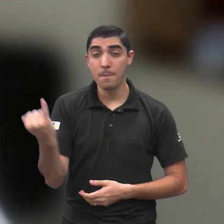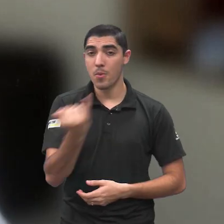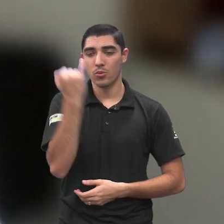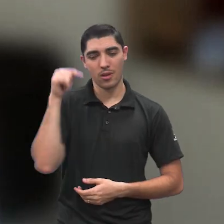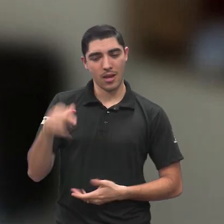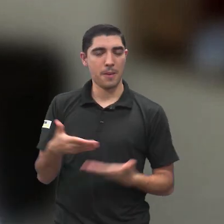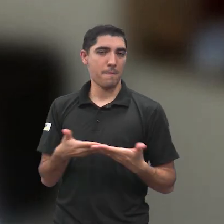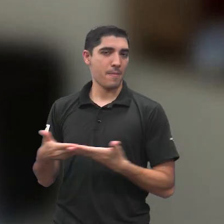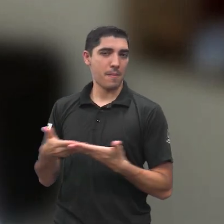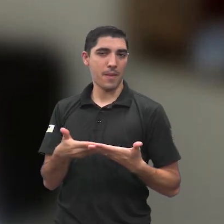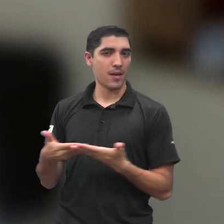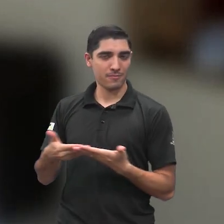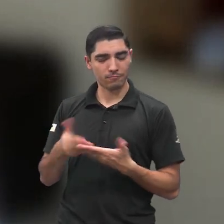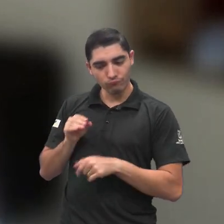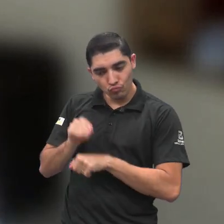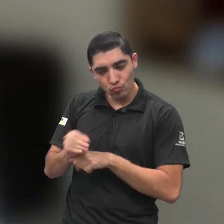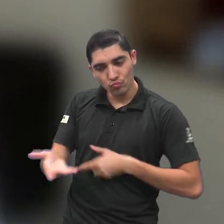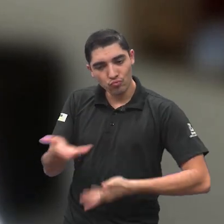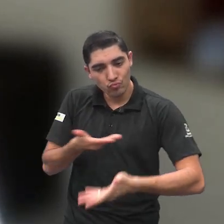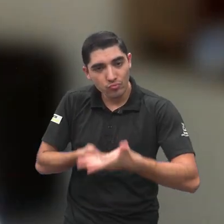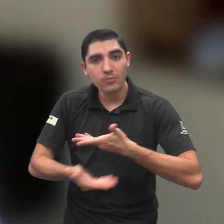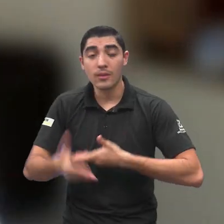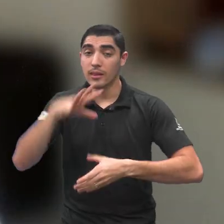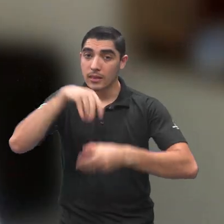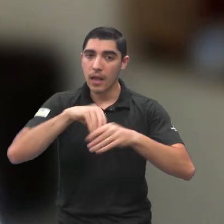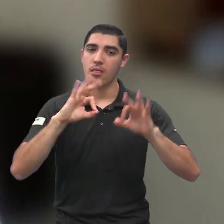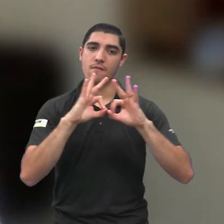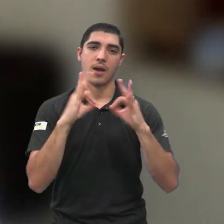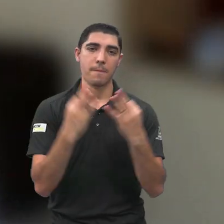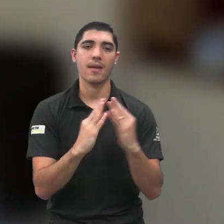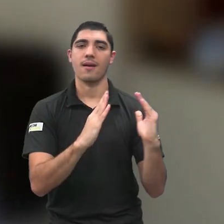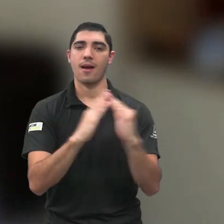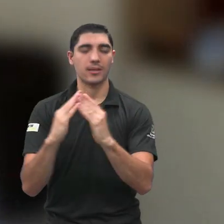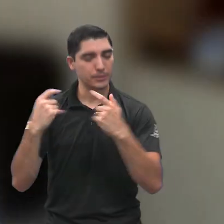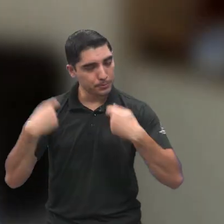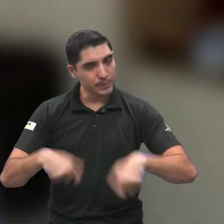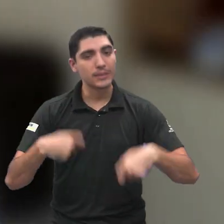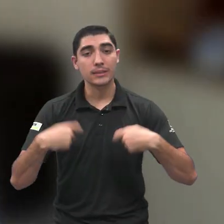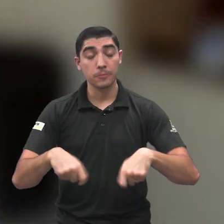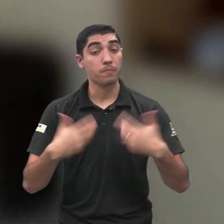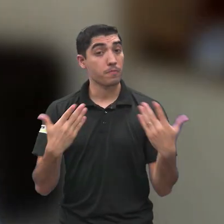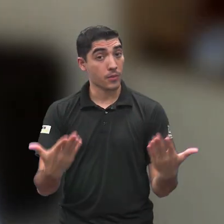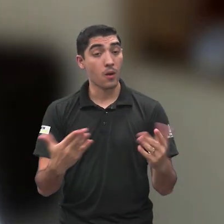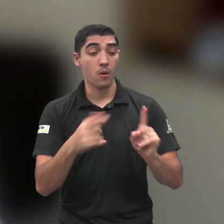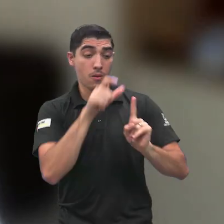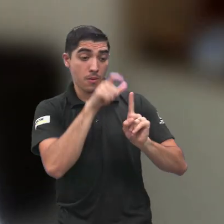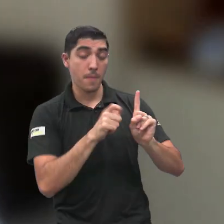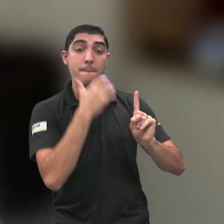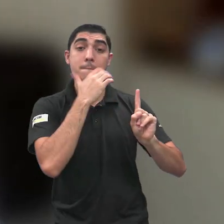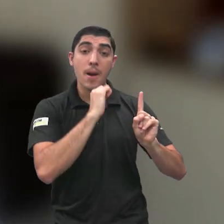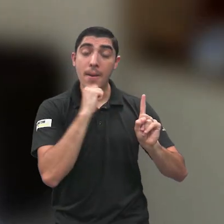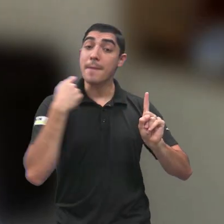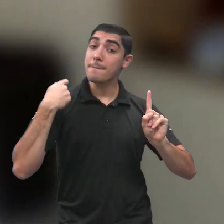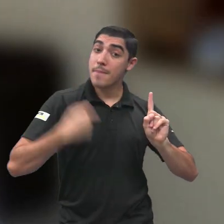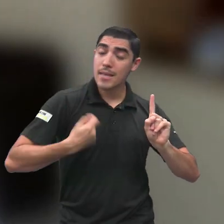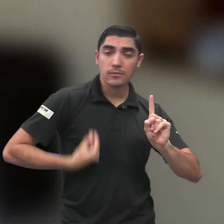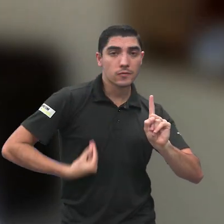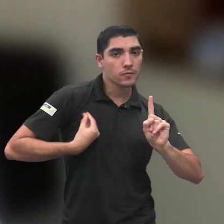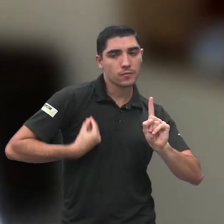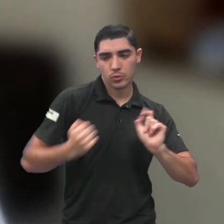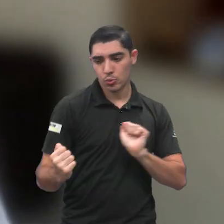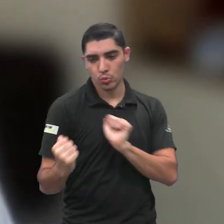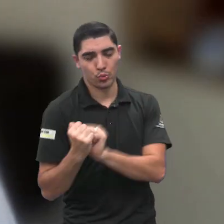extremamente importante que seja feito no ambiente familiar. Então, é muito importante que os pais estejam presentes para dar esse suporte,